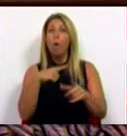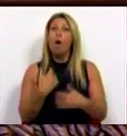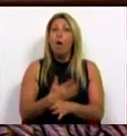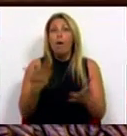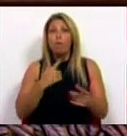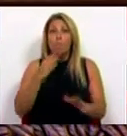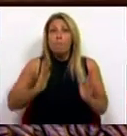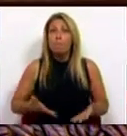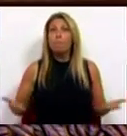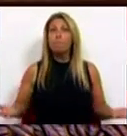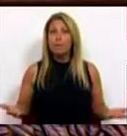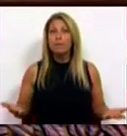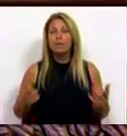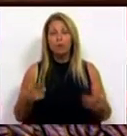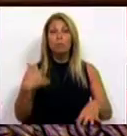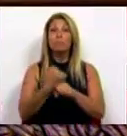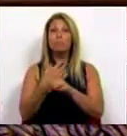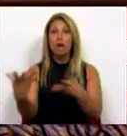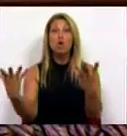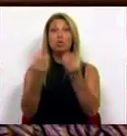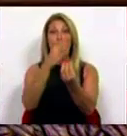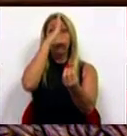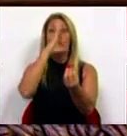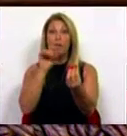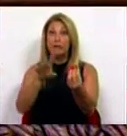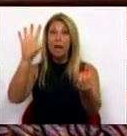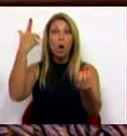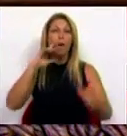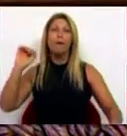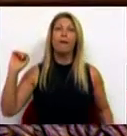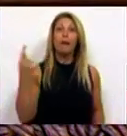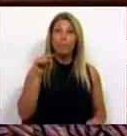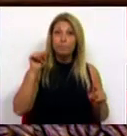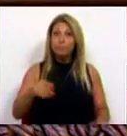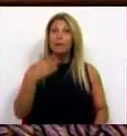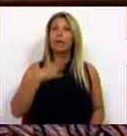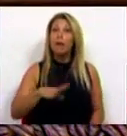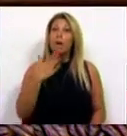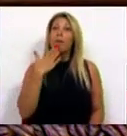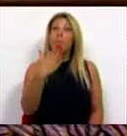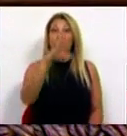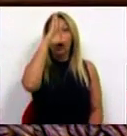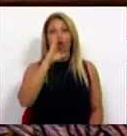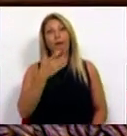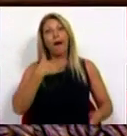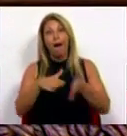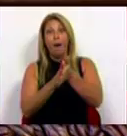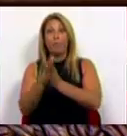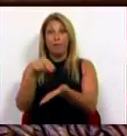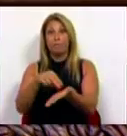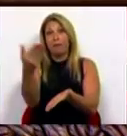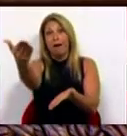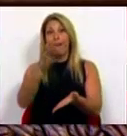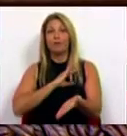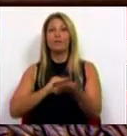o Governo para que isso aconteça rapidamente. E queremos aqui também solicitar ao Governo, aproveito a presença do Sr. Secretário de